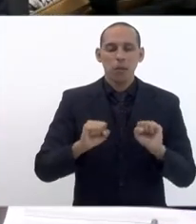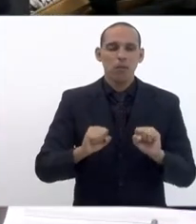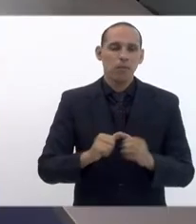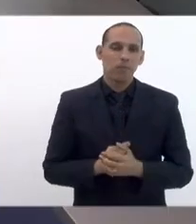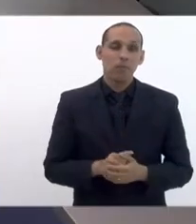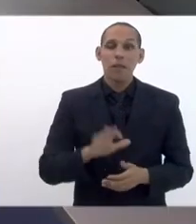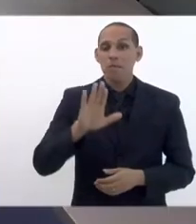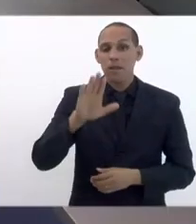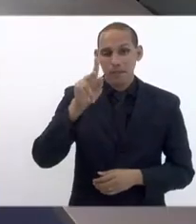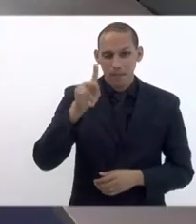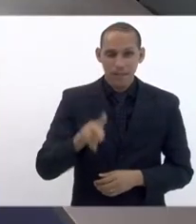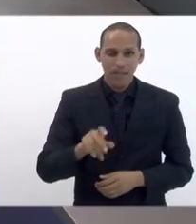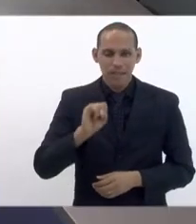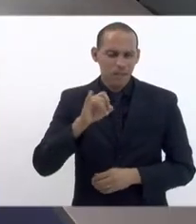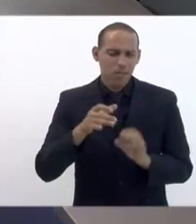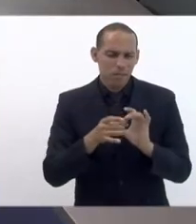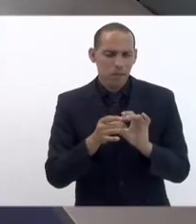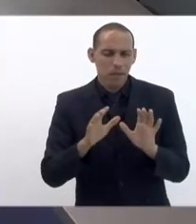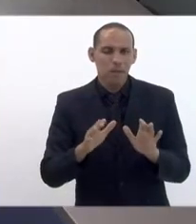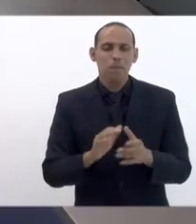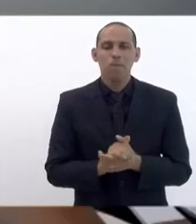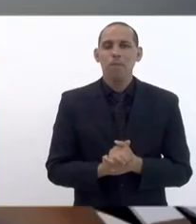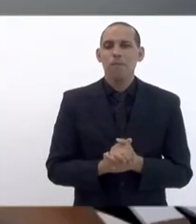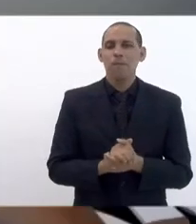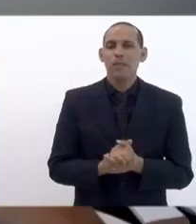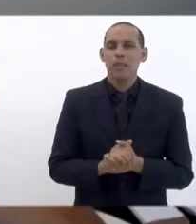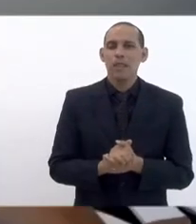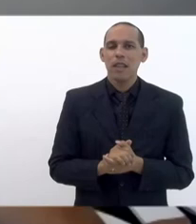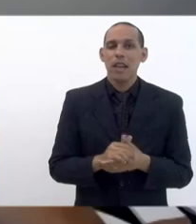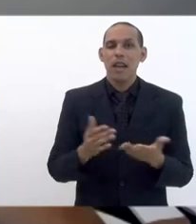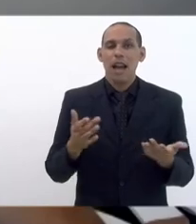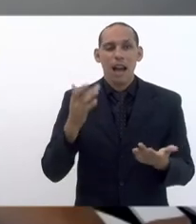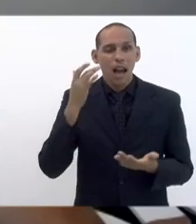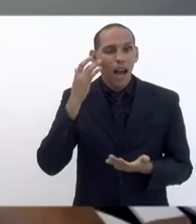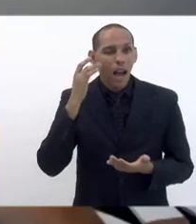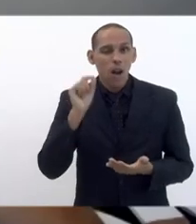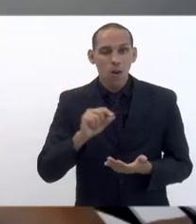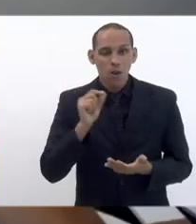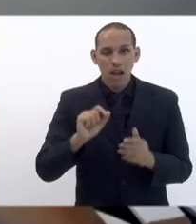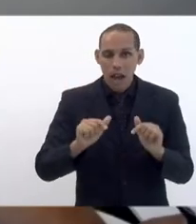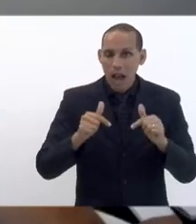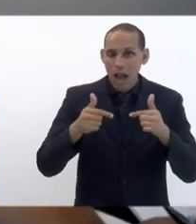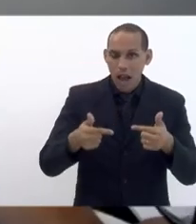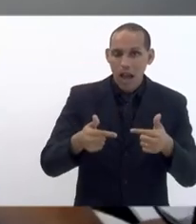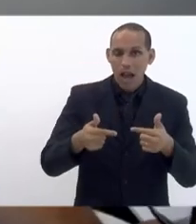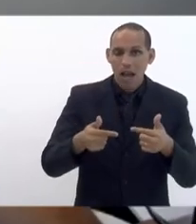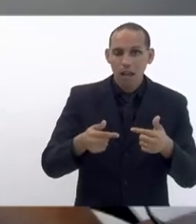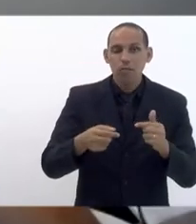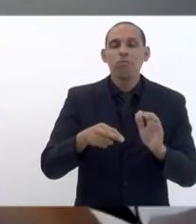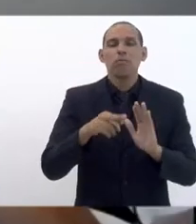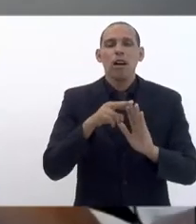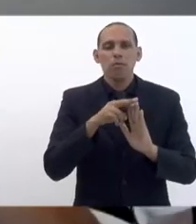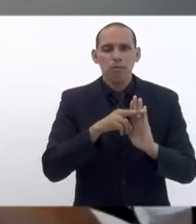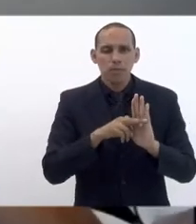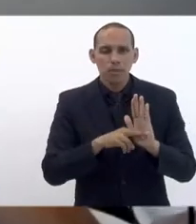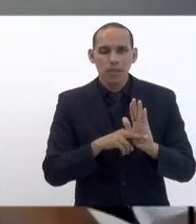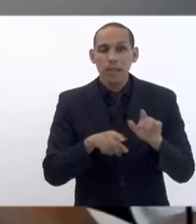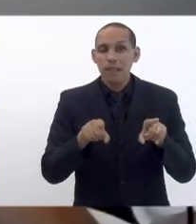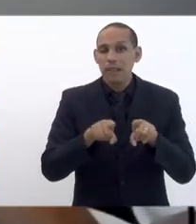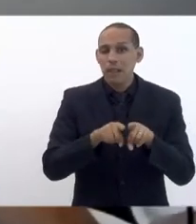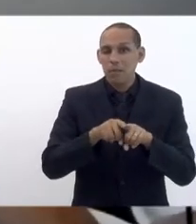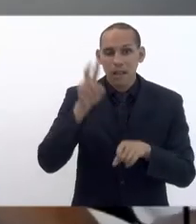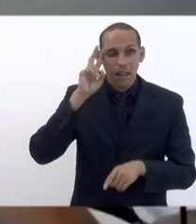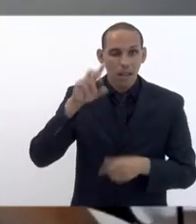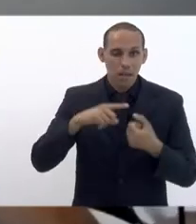aí, se me permitir, tanto a previsão de um ato regulamentador por parte do Poder Executivo, e lembrando que o artigo 3º